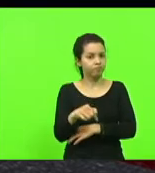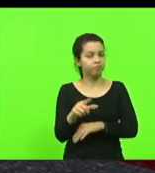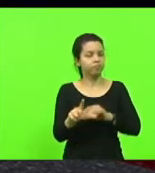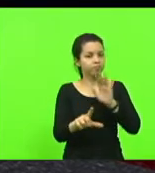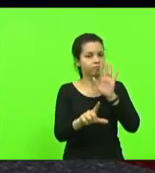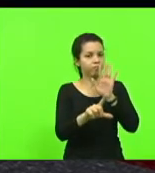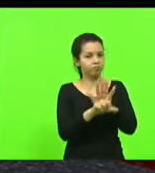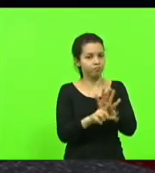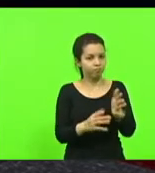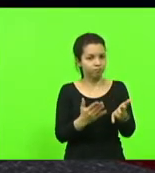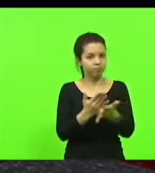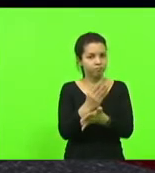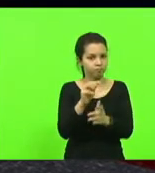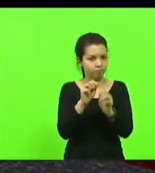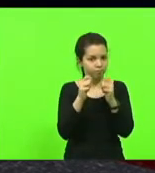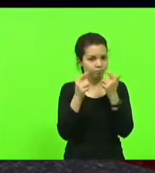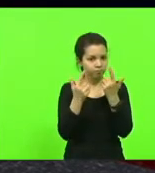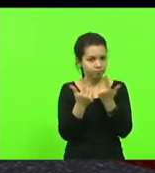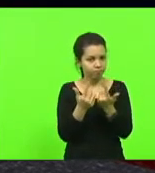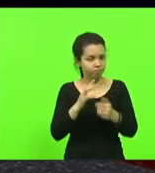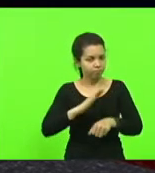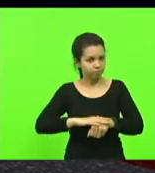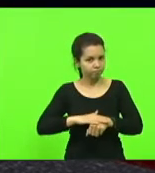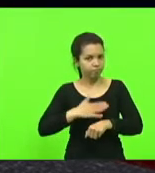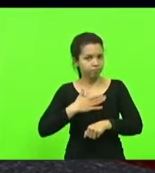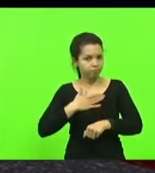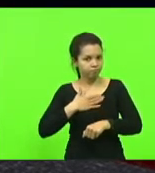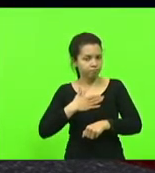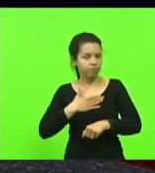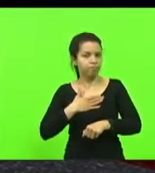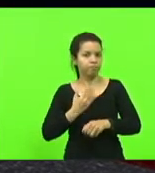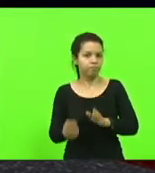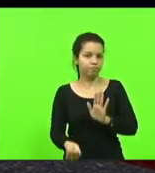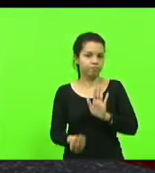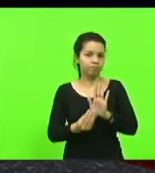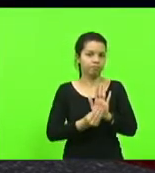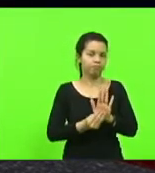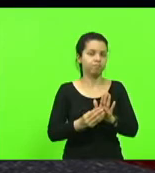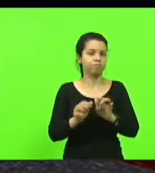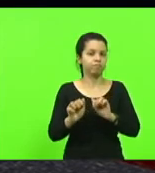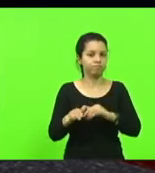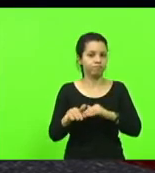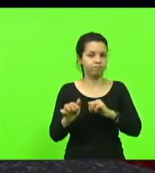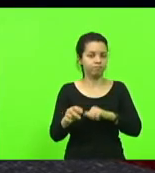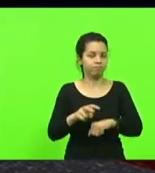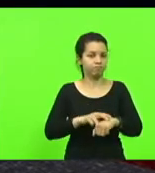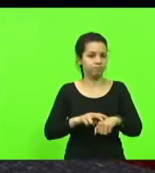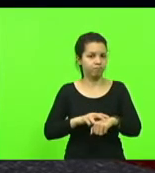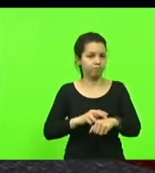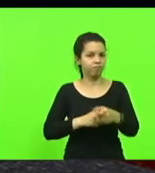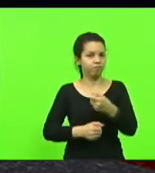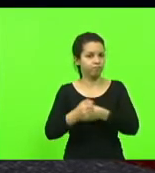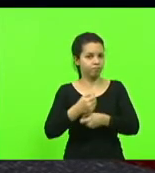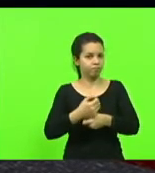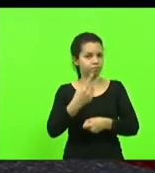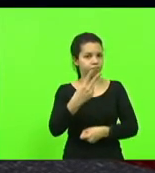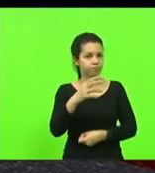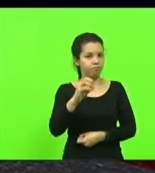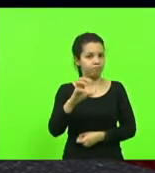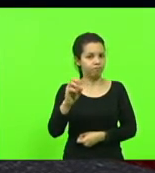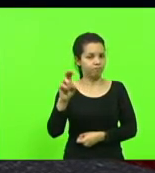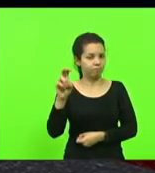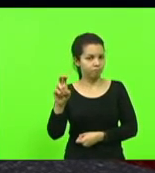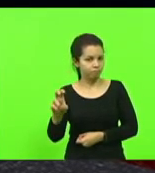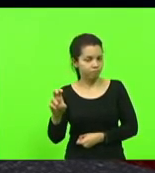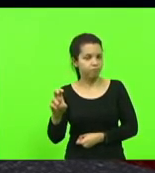minha autoria, que instituiu o chamado Setembro Verde, lei de 2005, e que tem